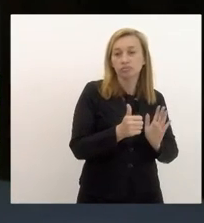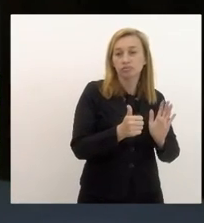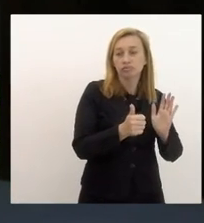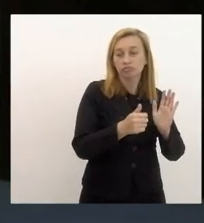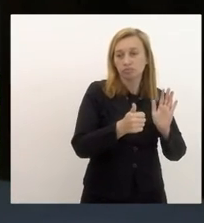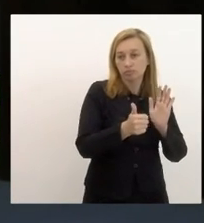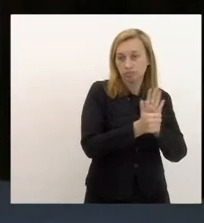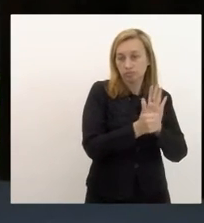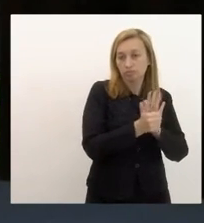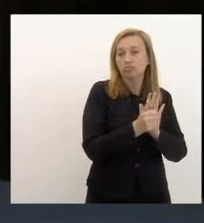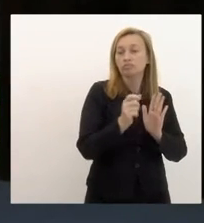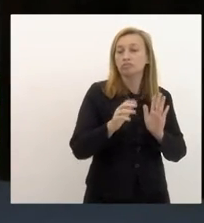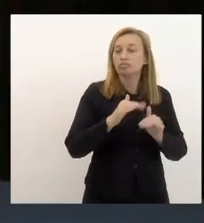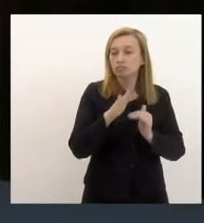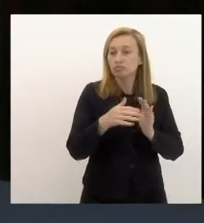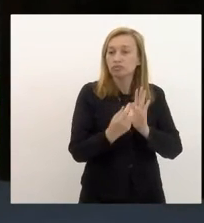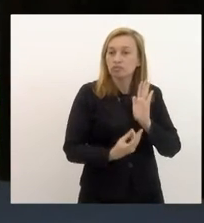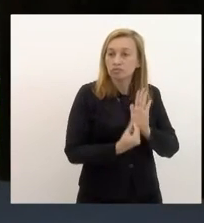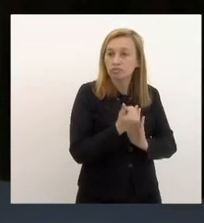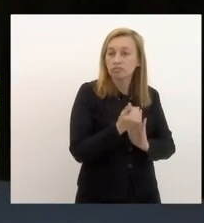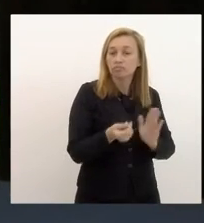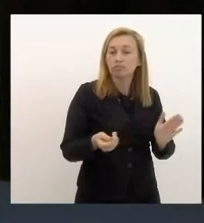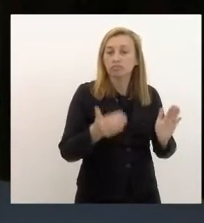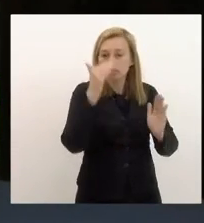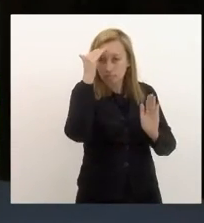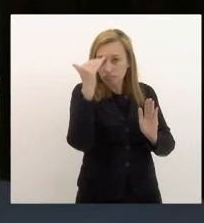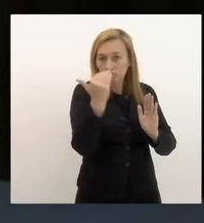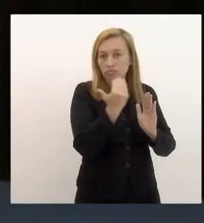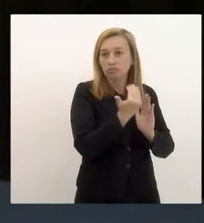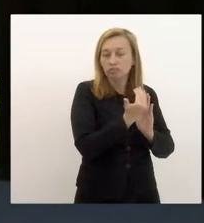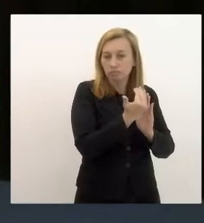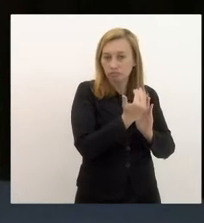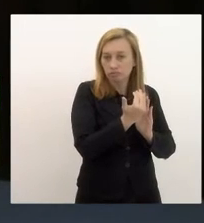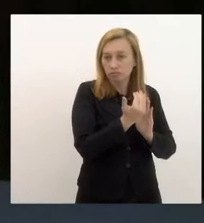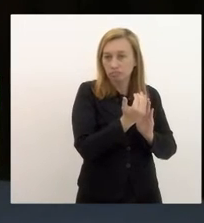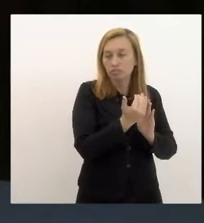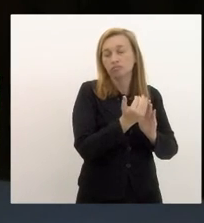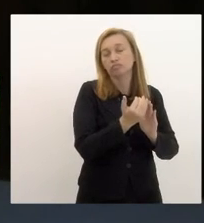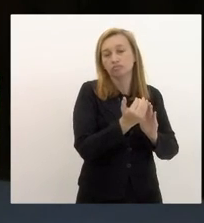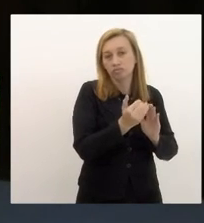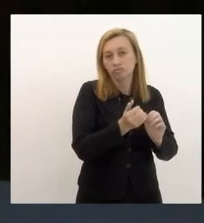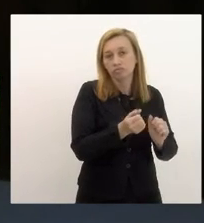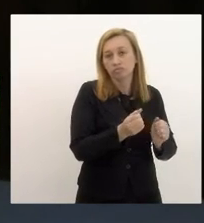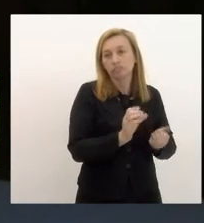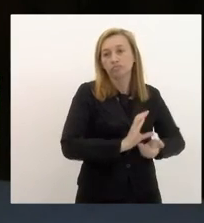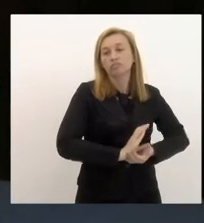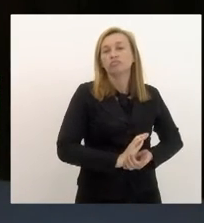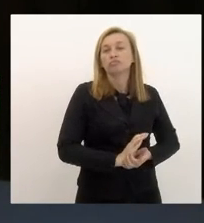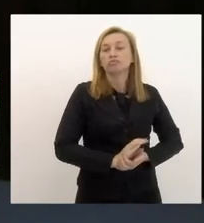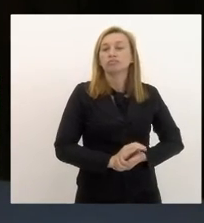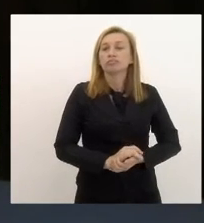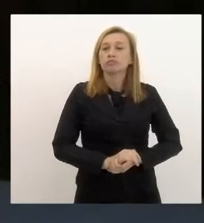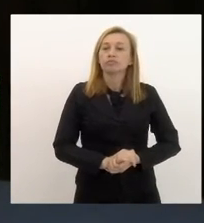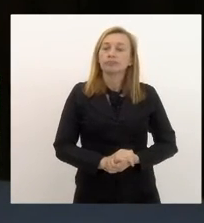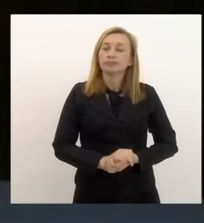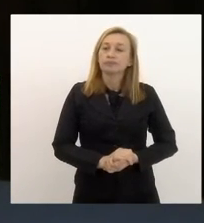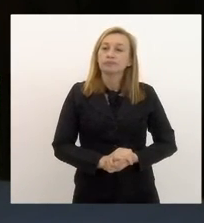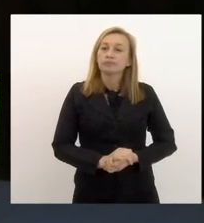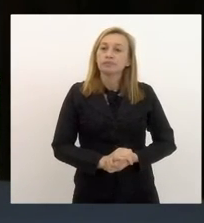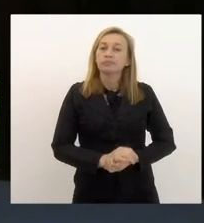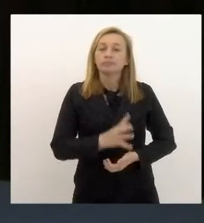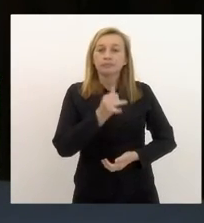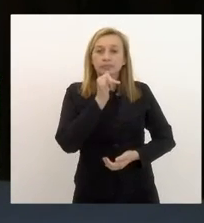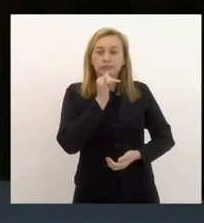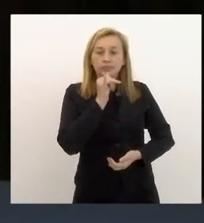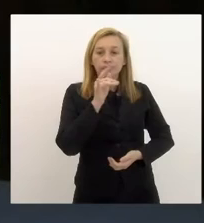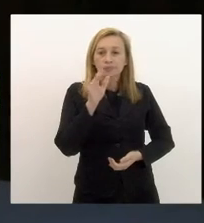todos eles são orçamentariamente cumpridos Ou seja a disponibilidade orçamentária para cumprimento de todos esses Fundos A